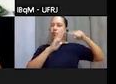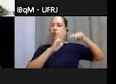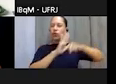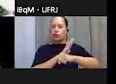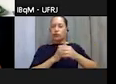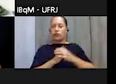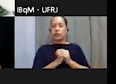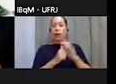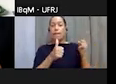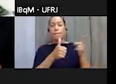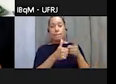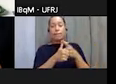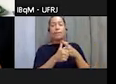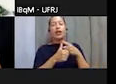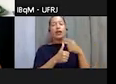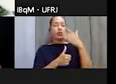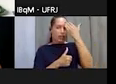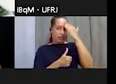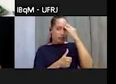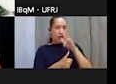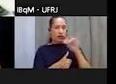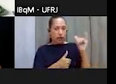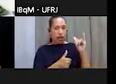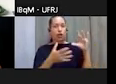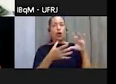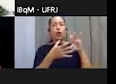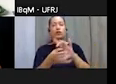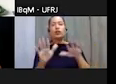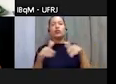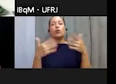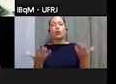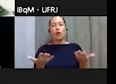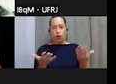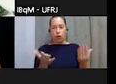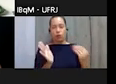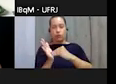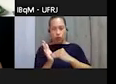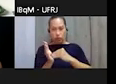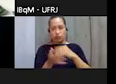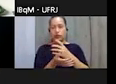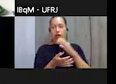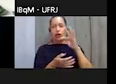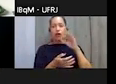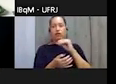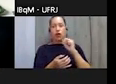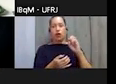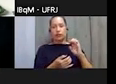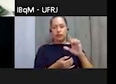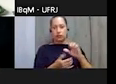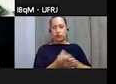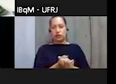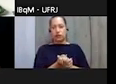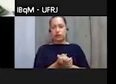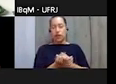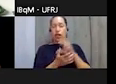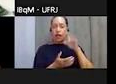vamos entender em que contexto se insere os fósseis. Os fósseis são um dos elementos do registro geológico,